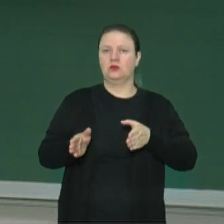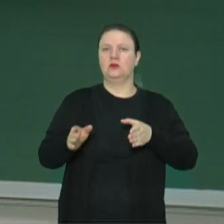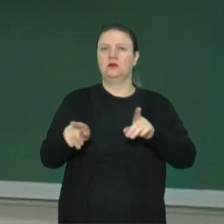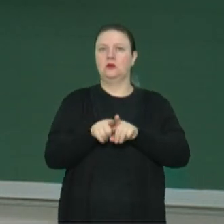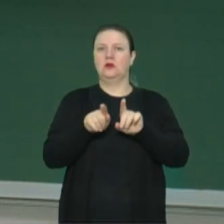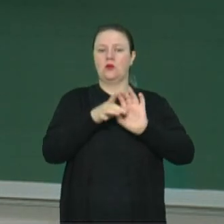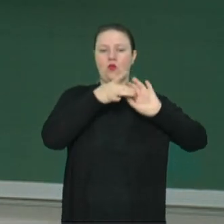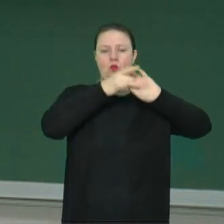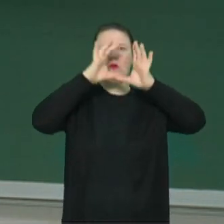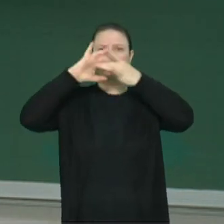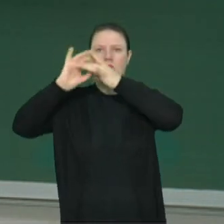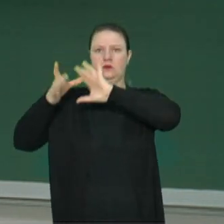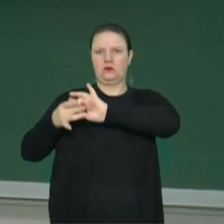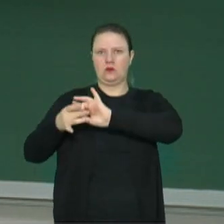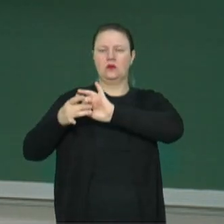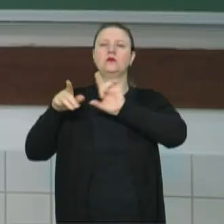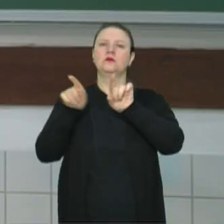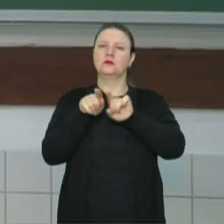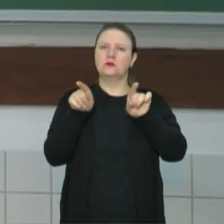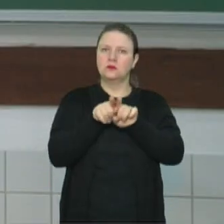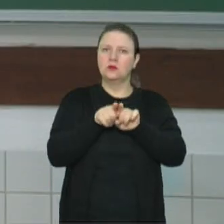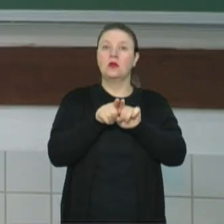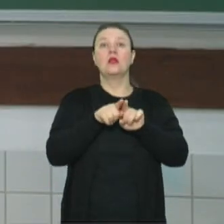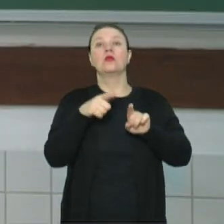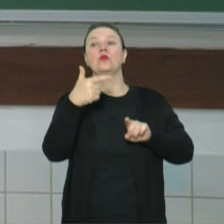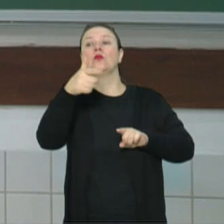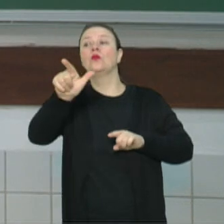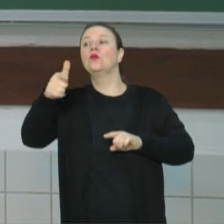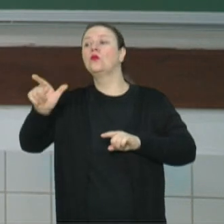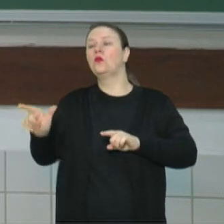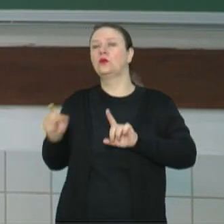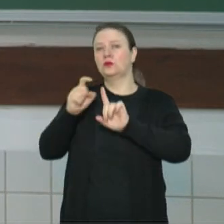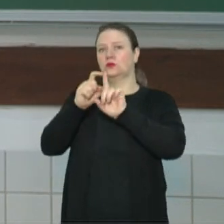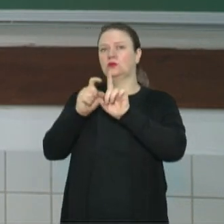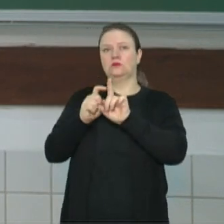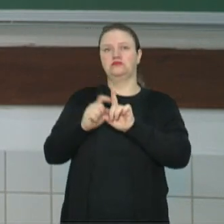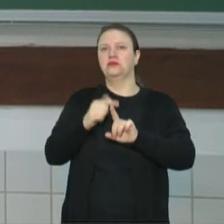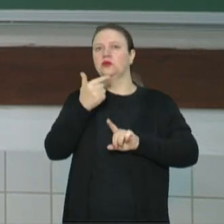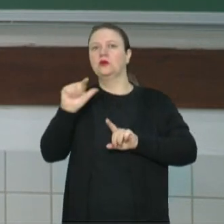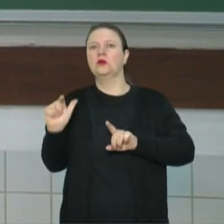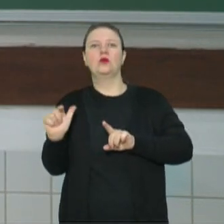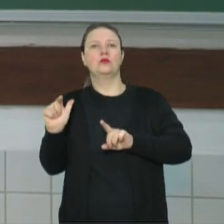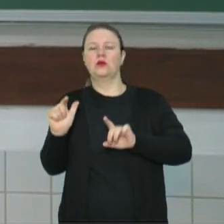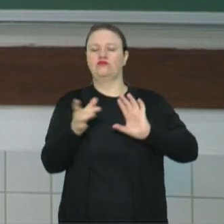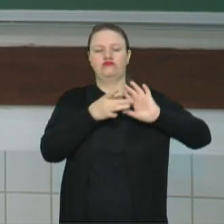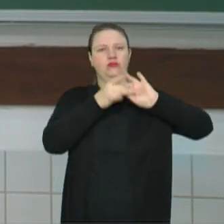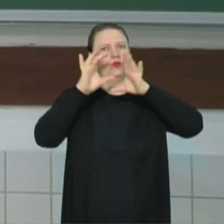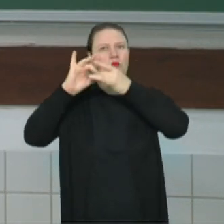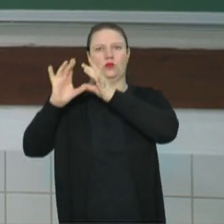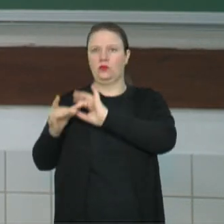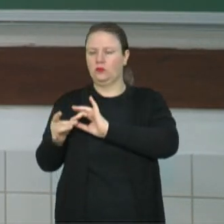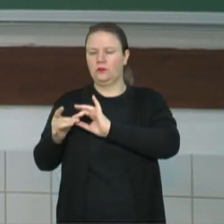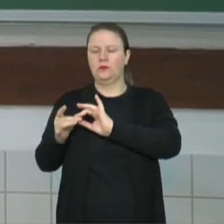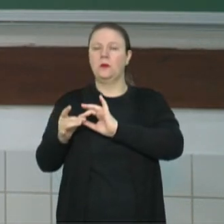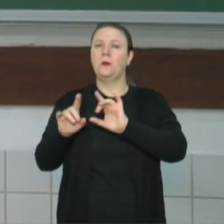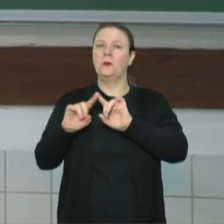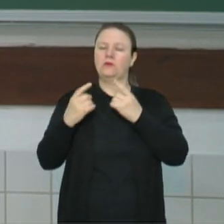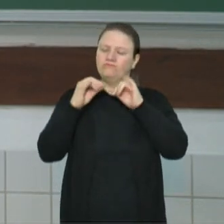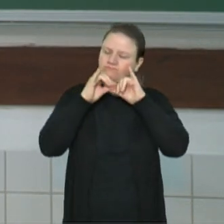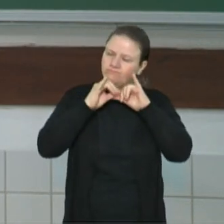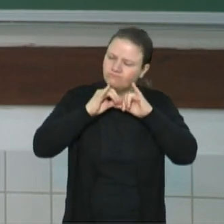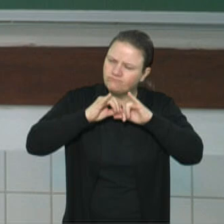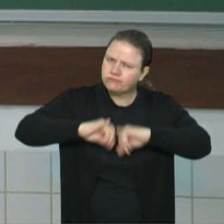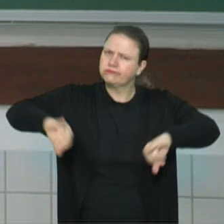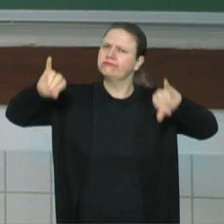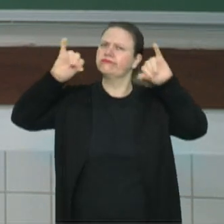nas Olimpíadas, né? Hoje nós vamos tratar as lutas que não estão presentes dentro dos Jogos Olímpicos, mas que existem grande divulgação,